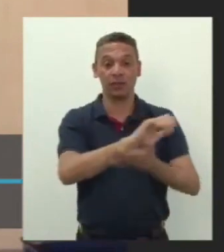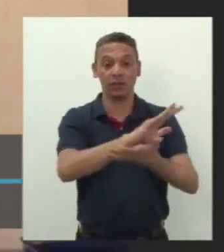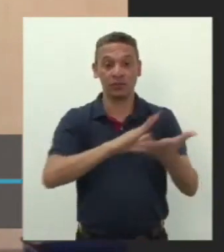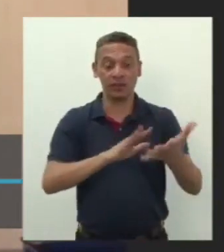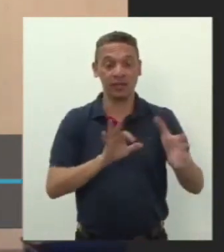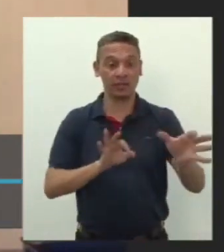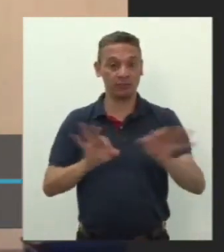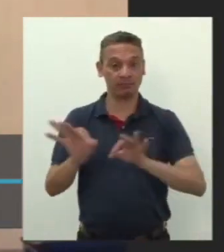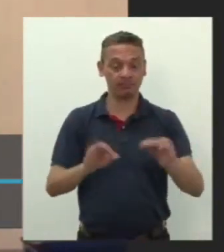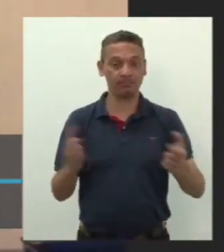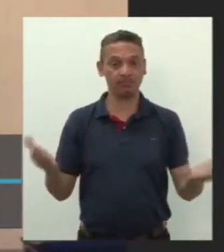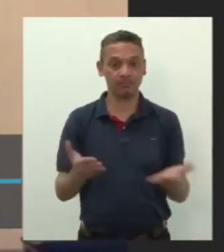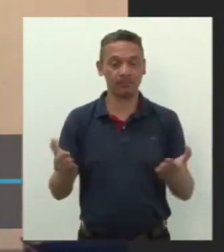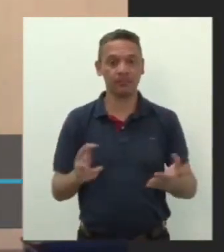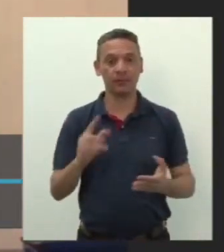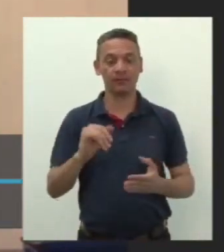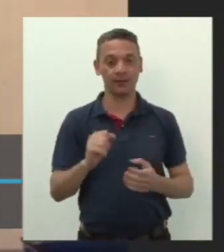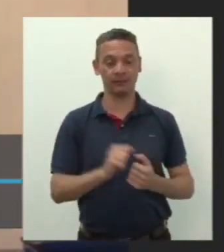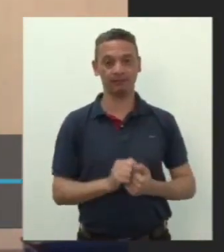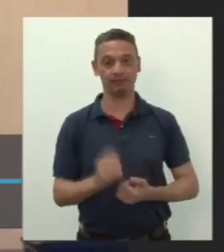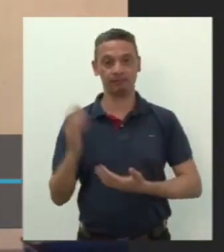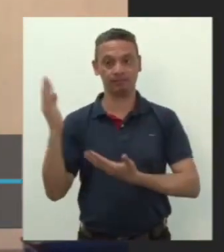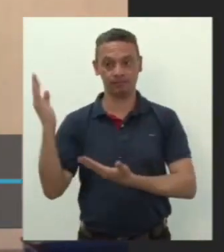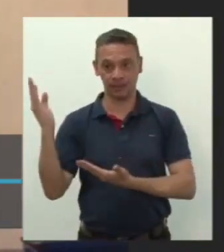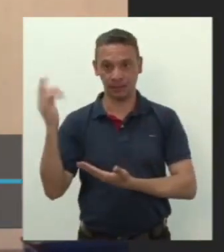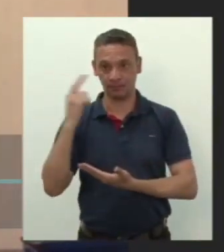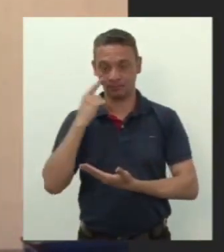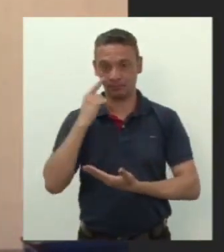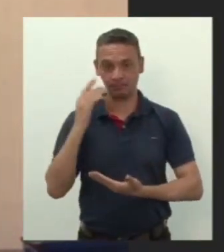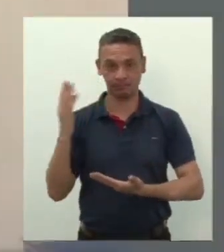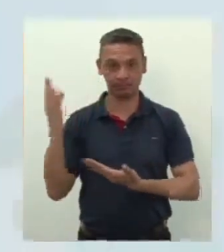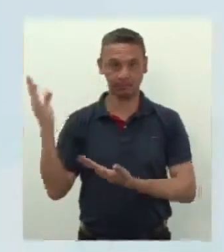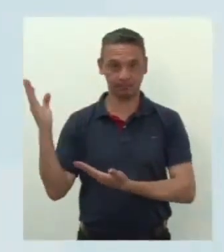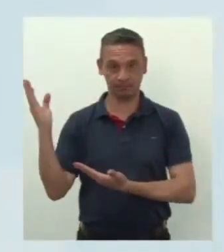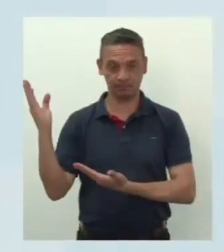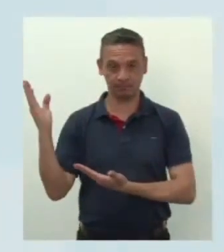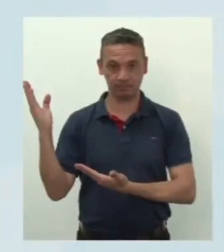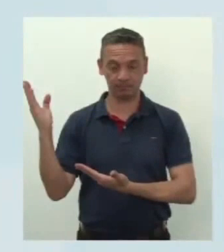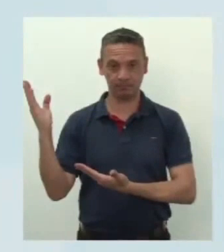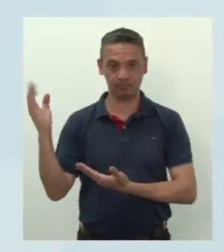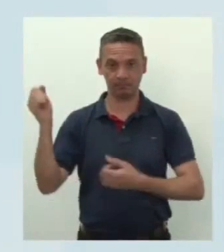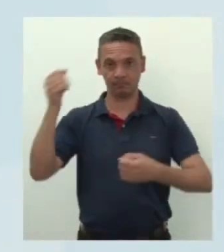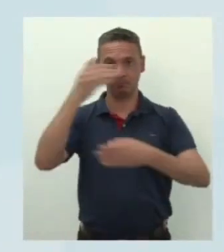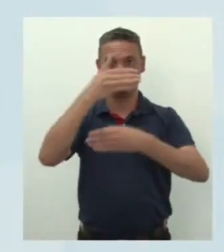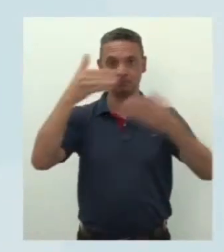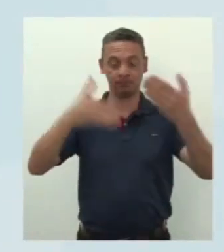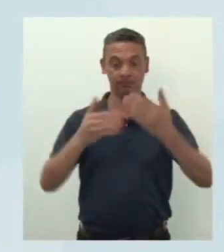atividade. Nós vamos deixar na tela, né? Pode, por favor, para o próximo slide.